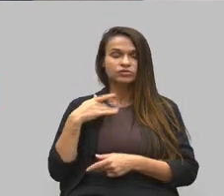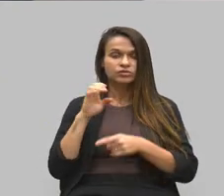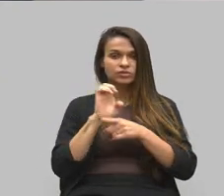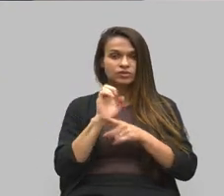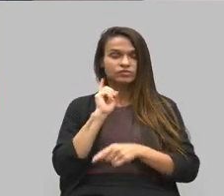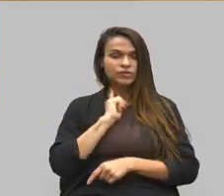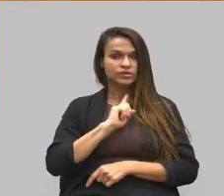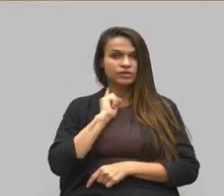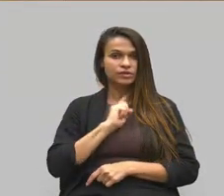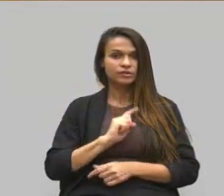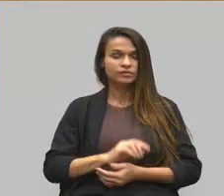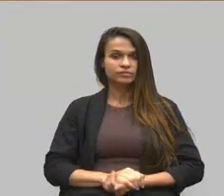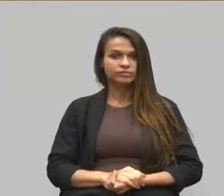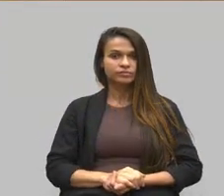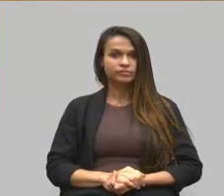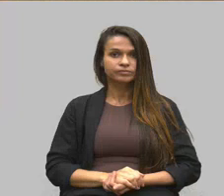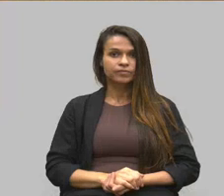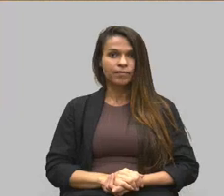Minas